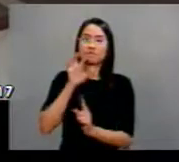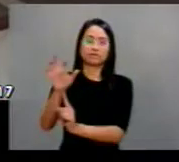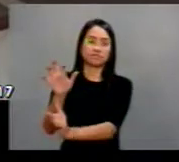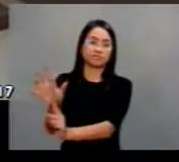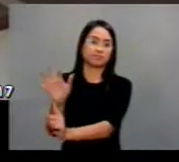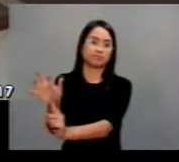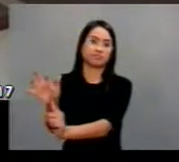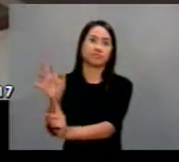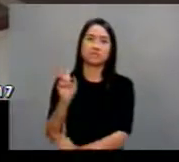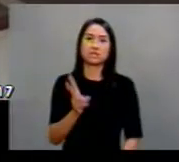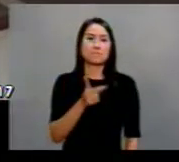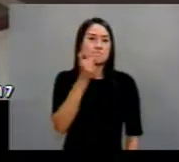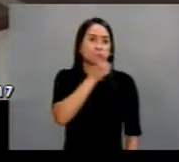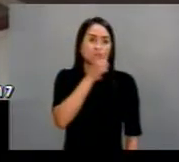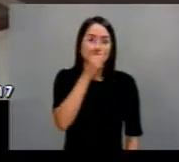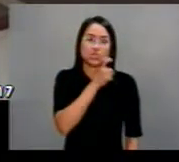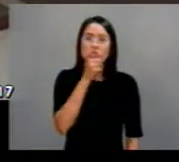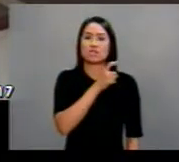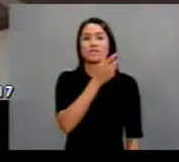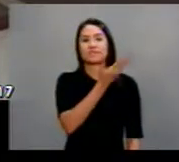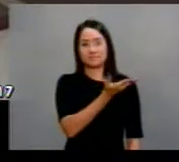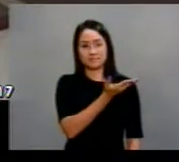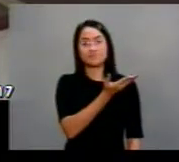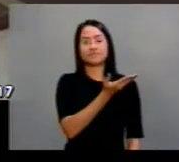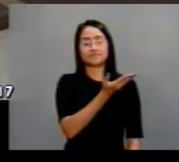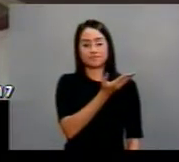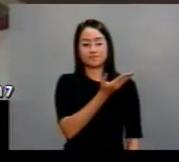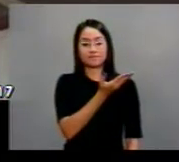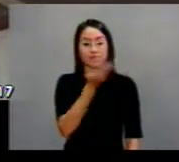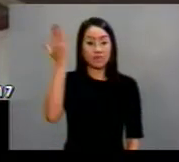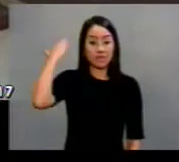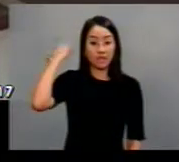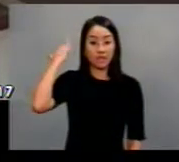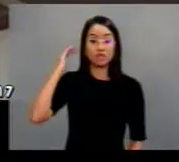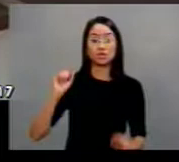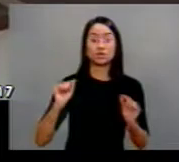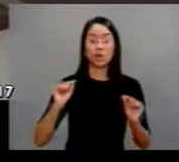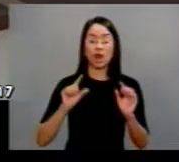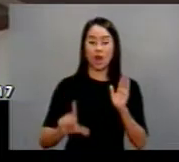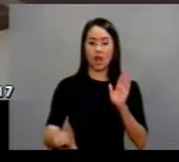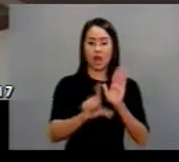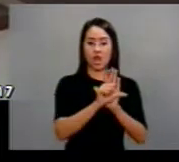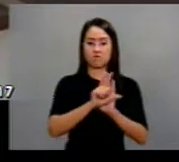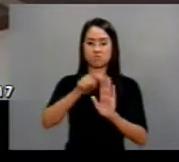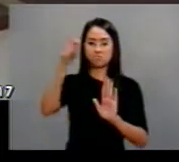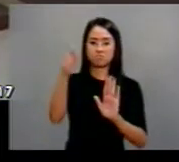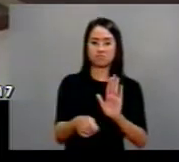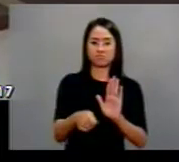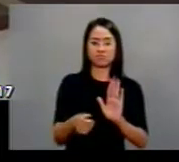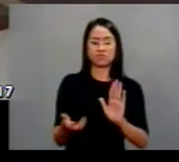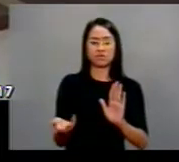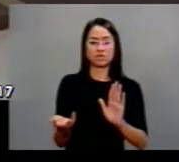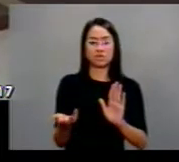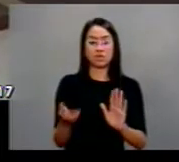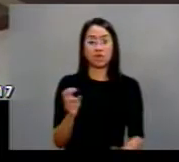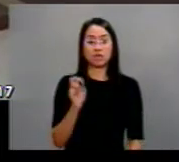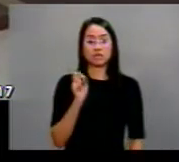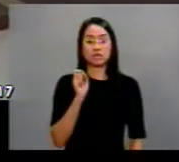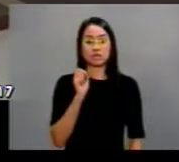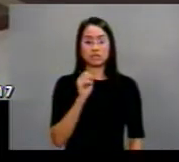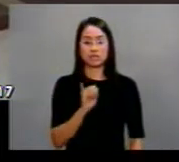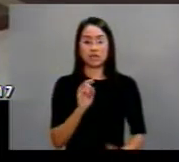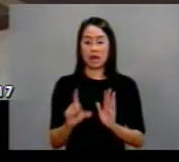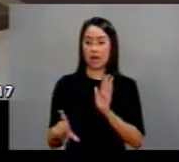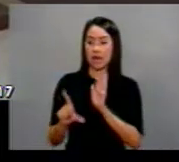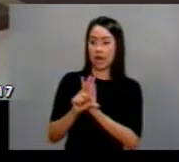do cinismo, da hipocrisia. Se utilizavam da força da lei quando a lei as beneficiava. E se utilizavam da